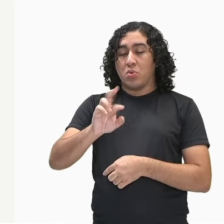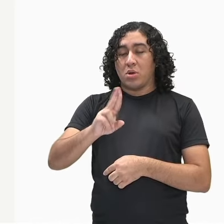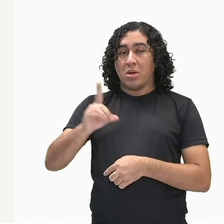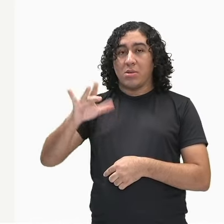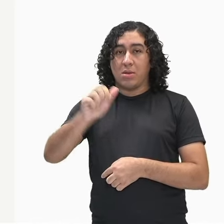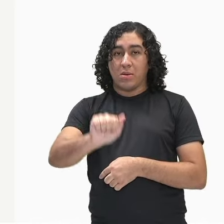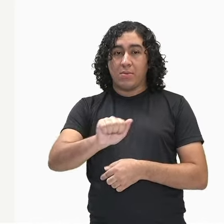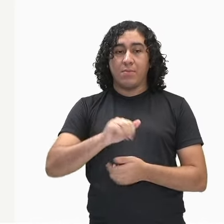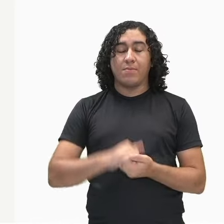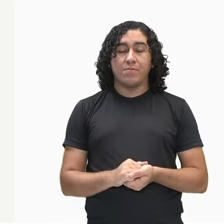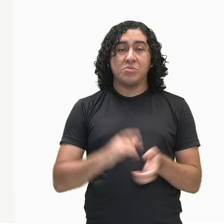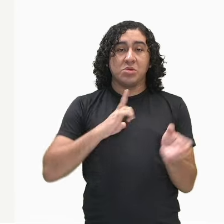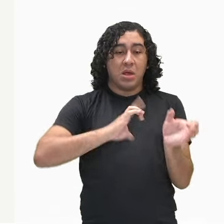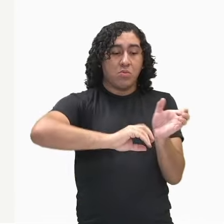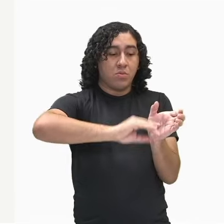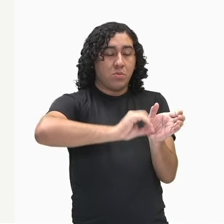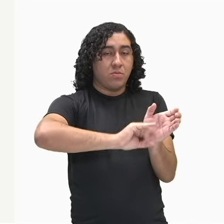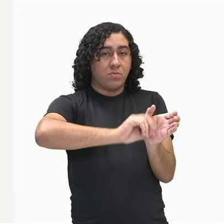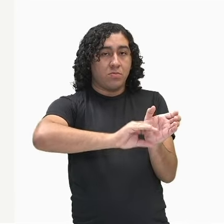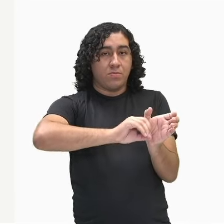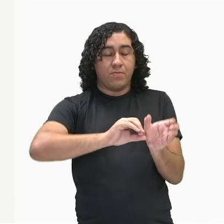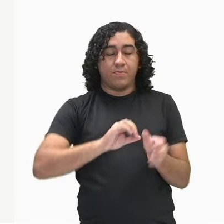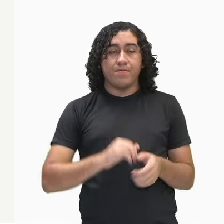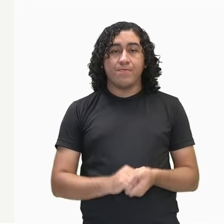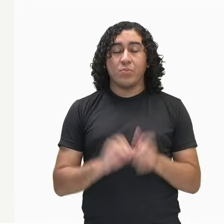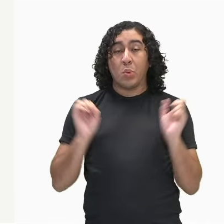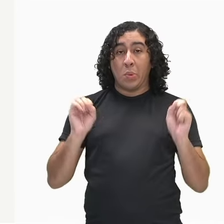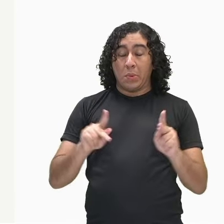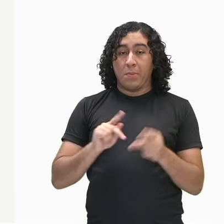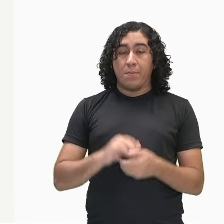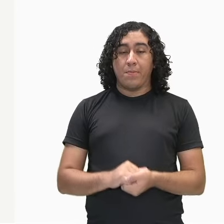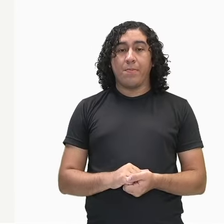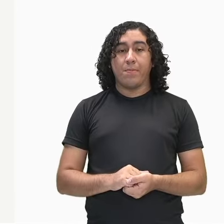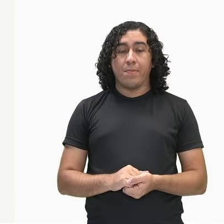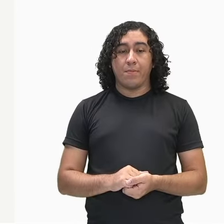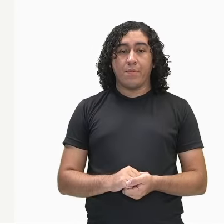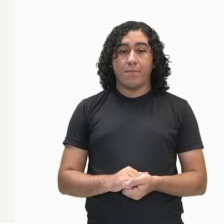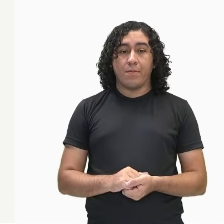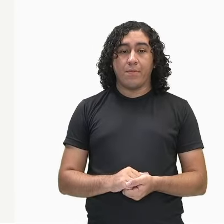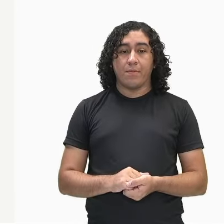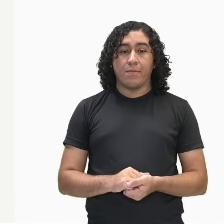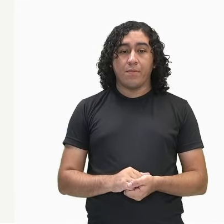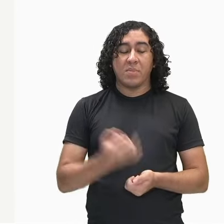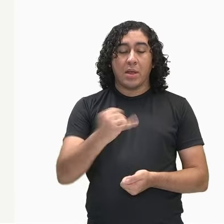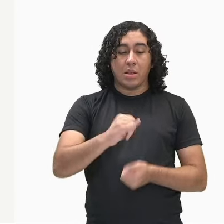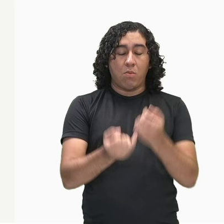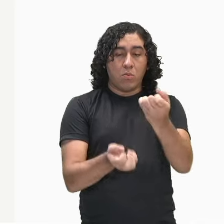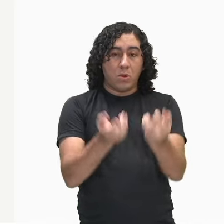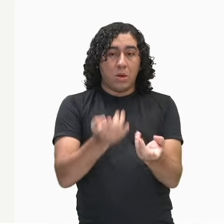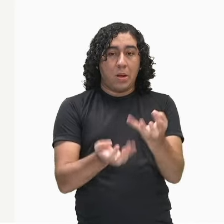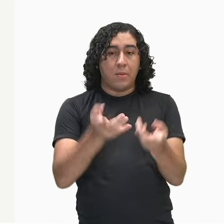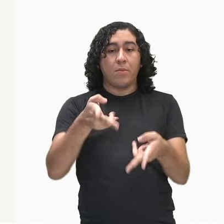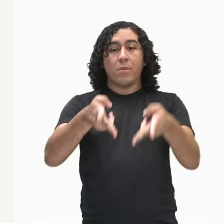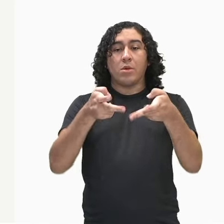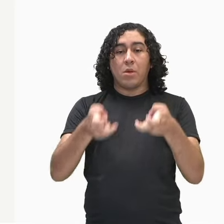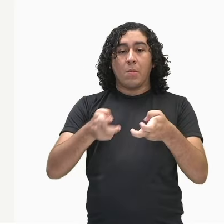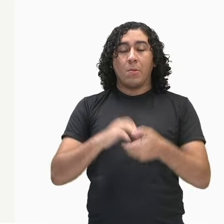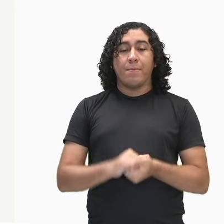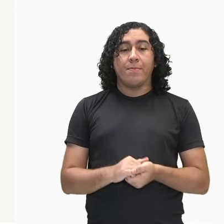com o corpo de fundo, tá? Beleza. Quando ele aquece, note que ele some